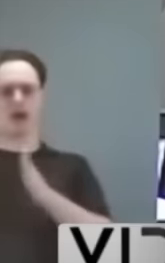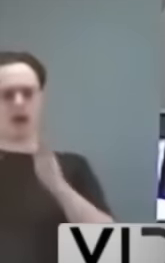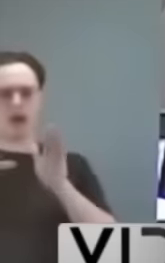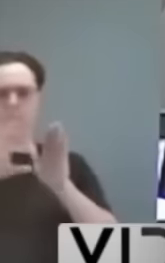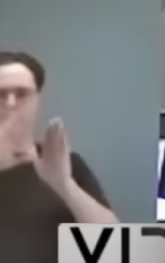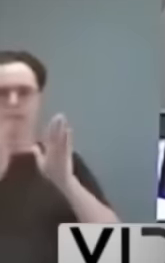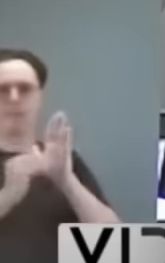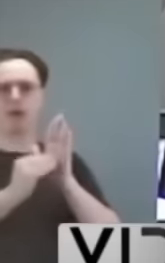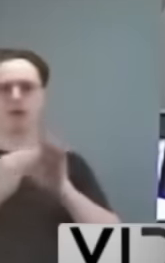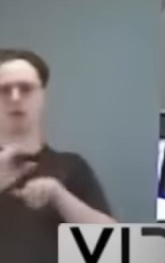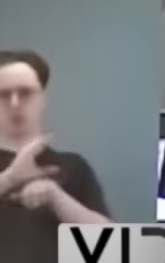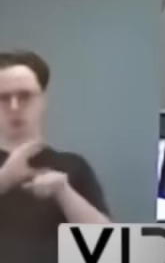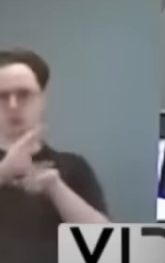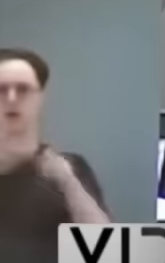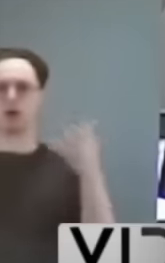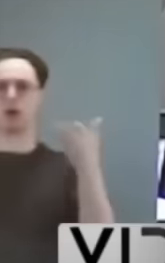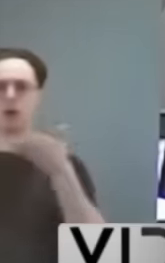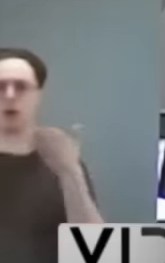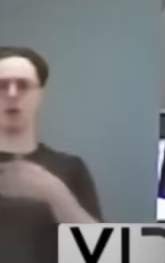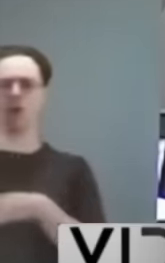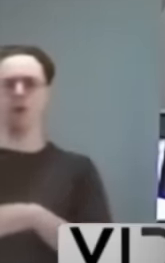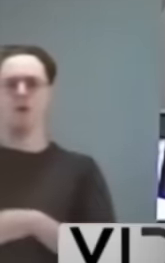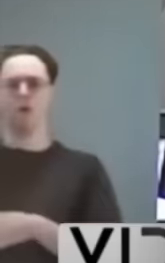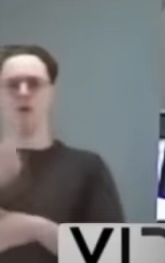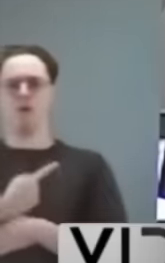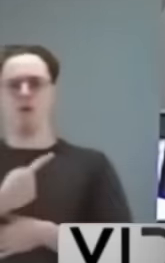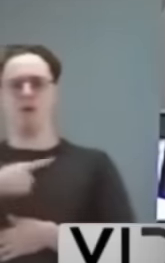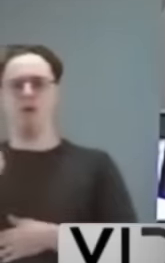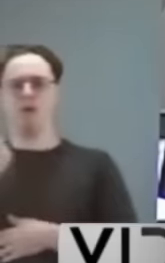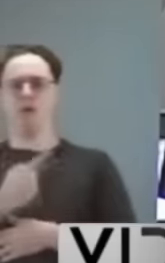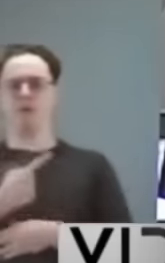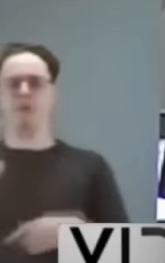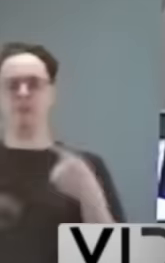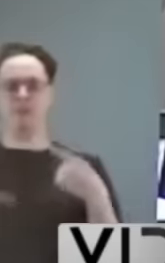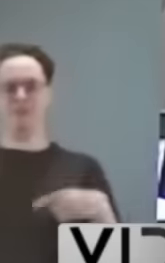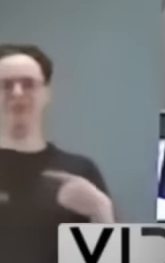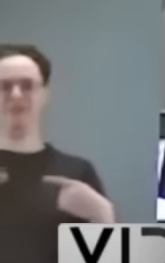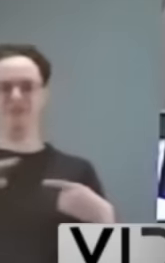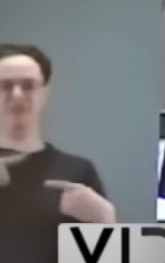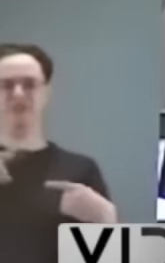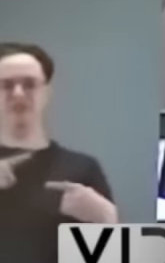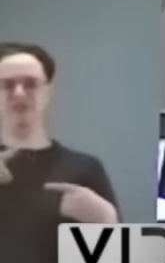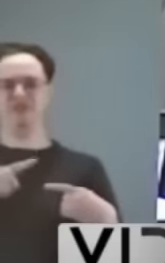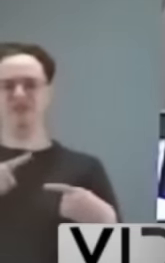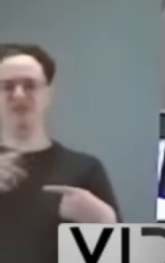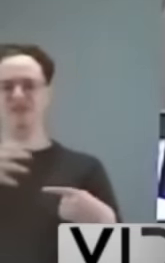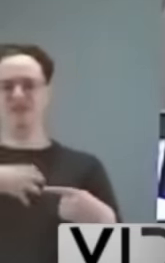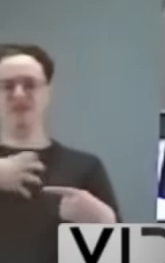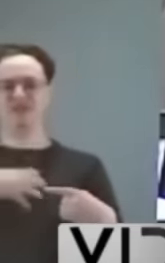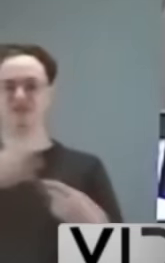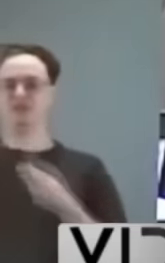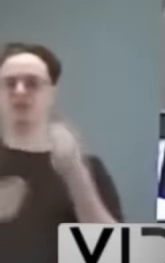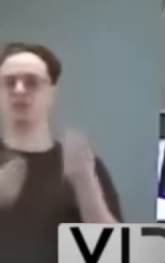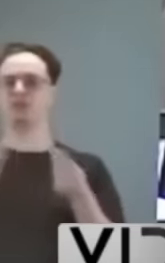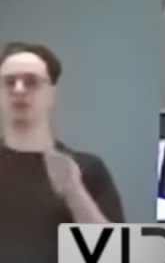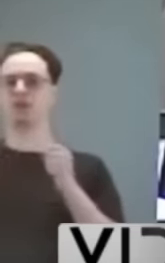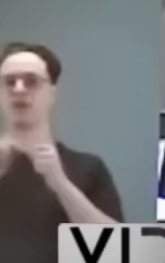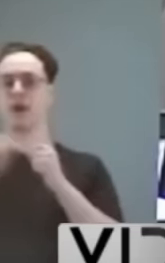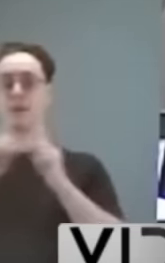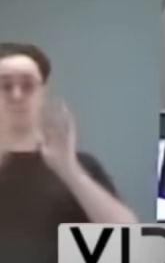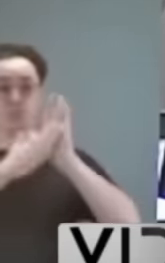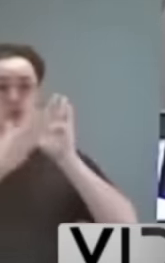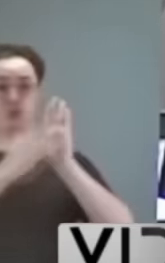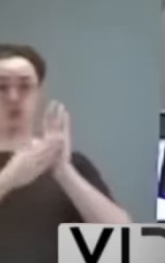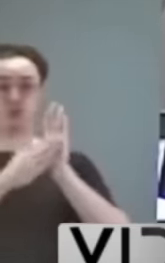na extensão que estávamos eh a discutir aqui eh na forma da da da proposição